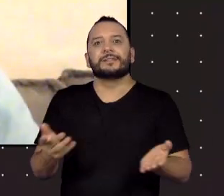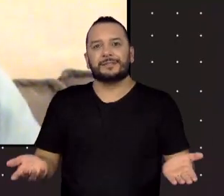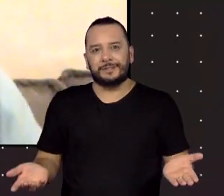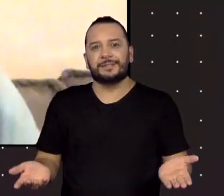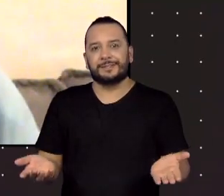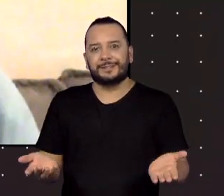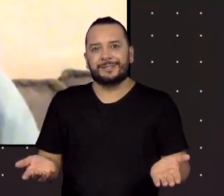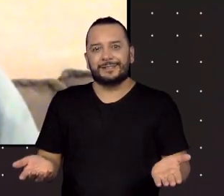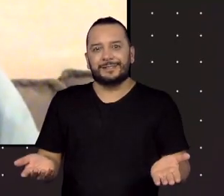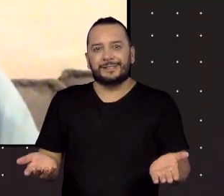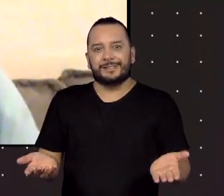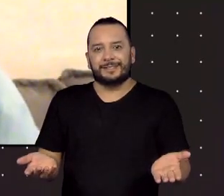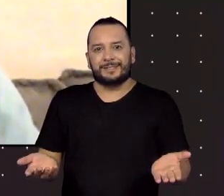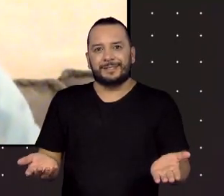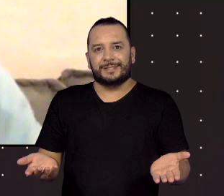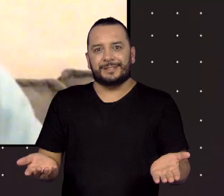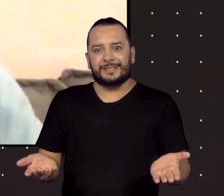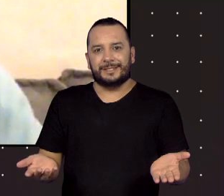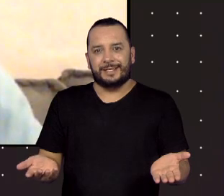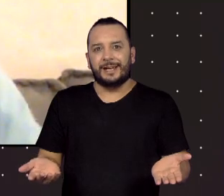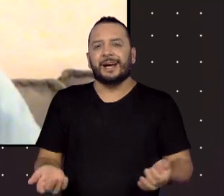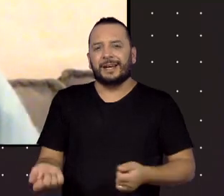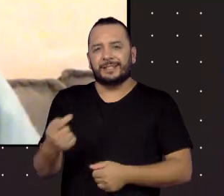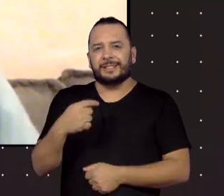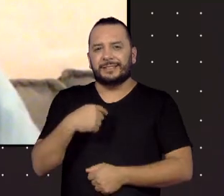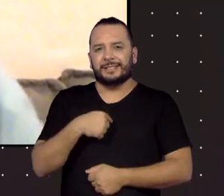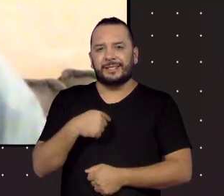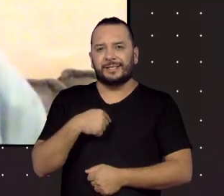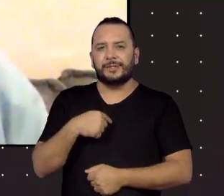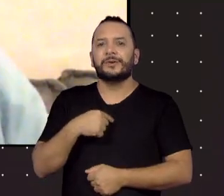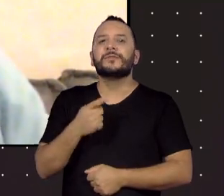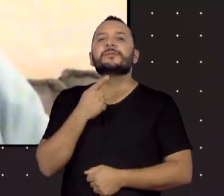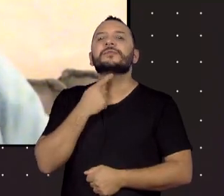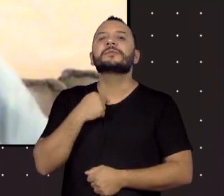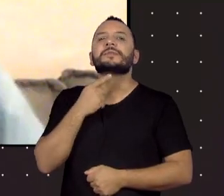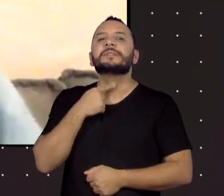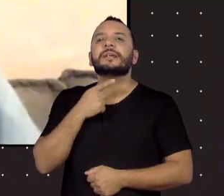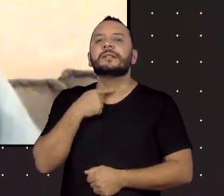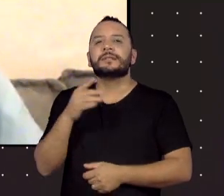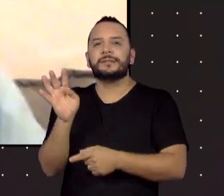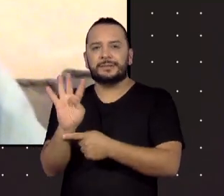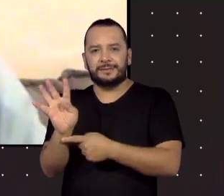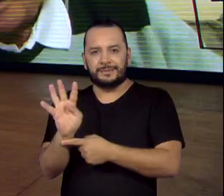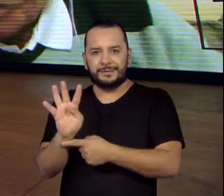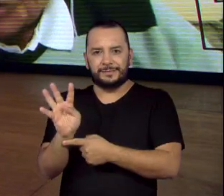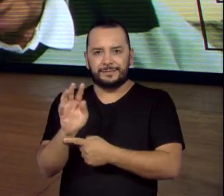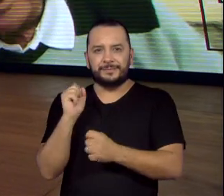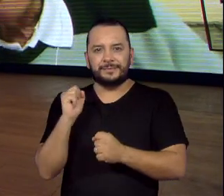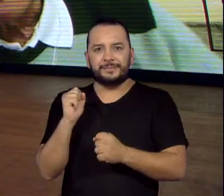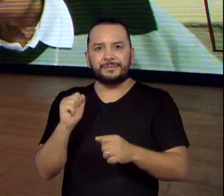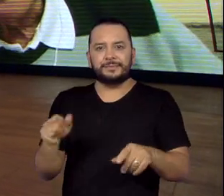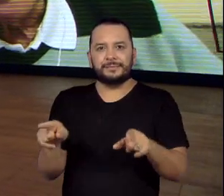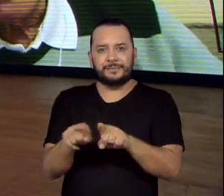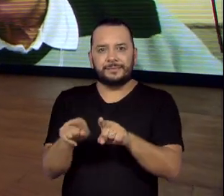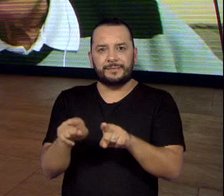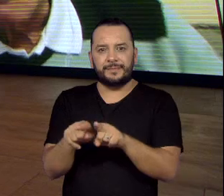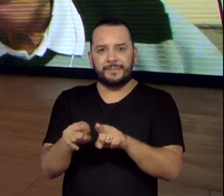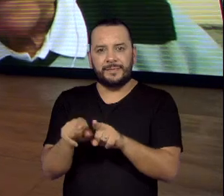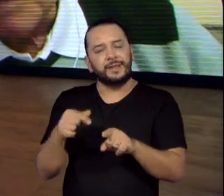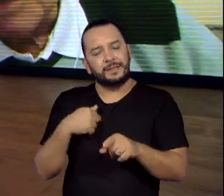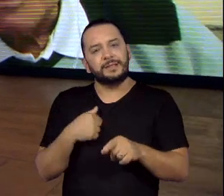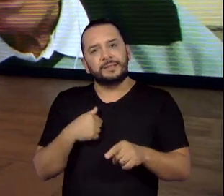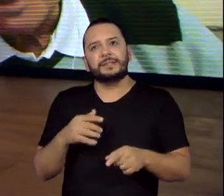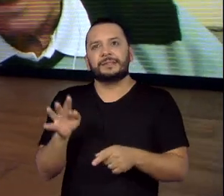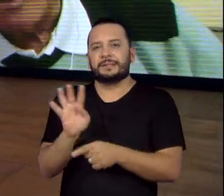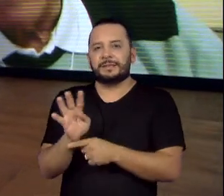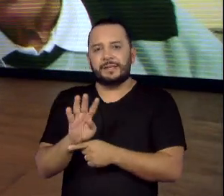eu juntei aí a minha vontade de fazer cinema e o cinema e a